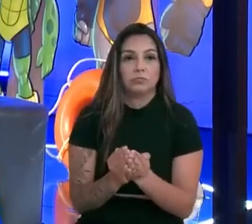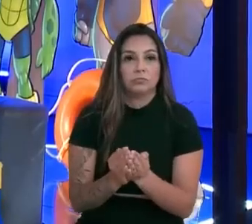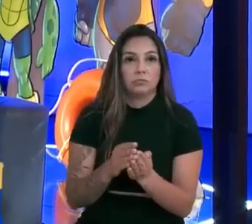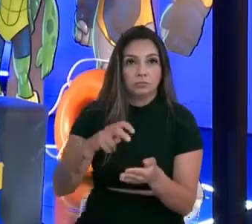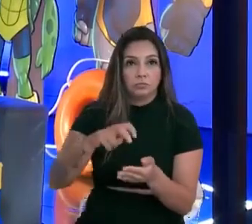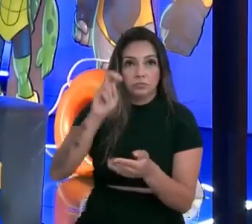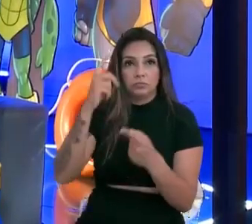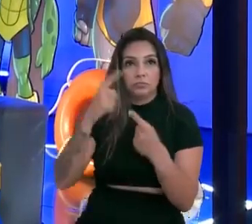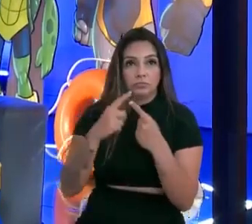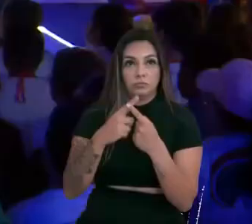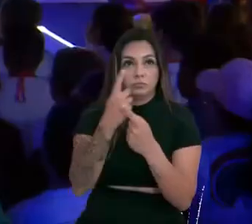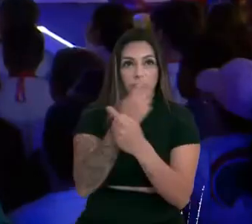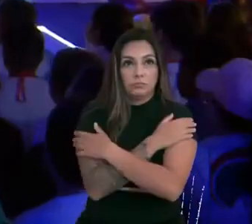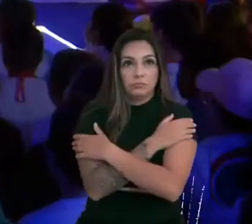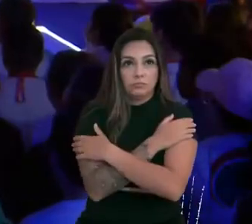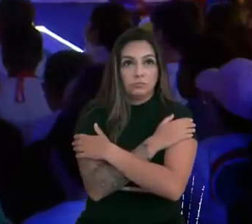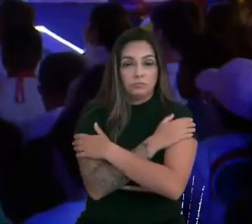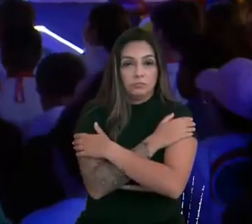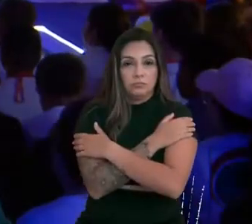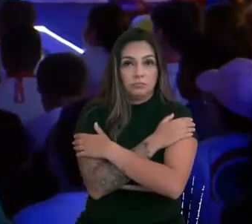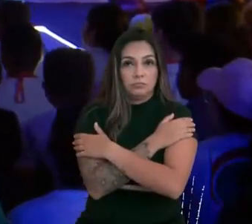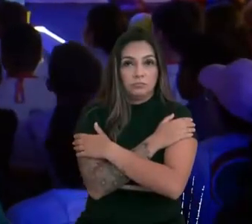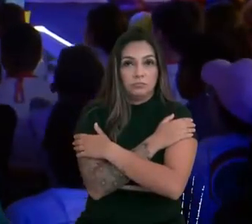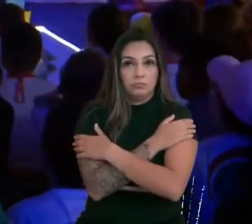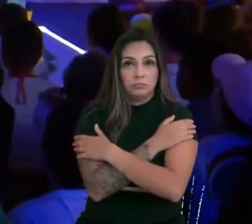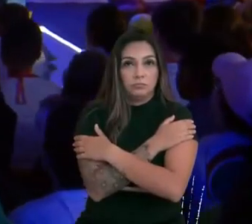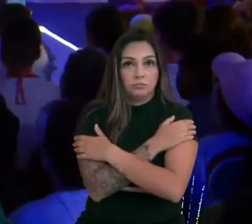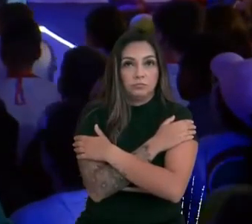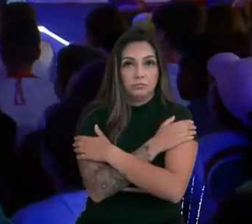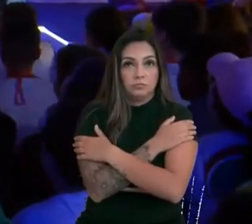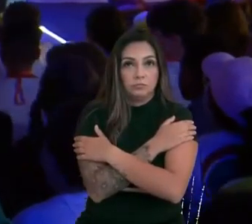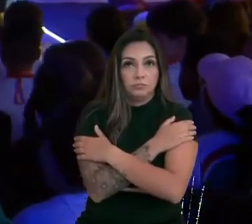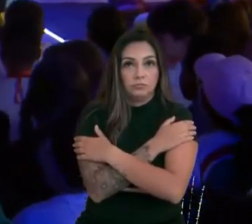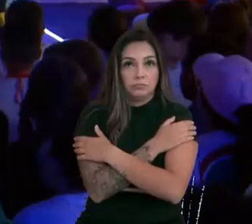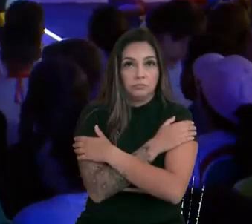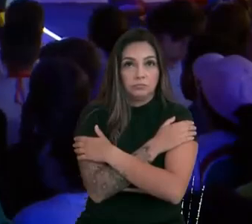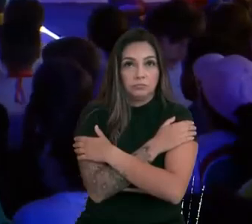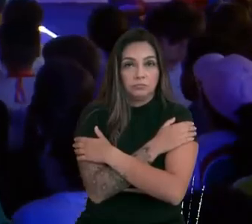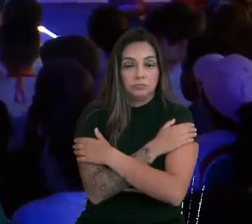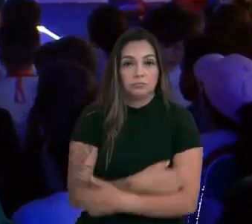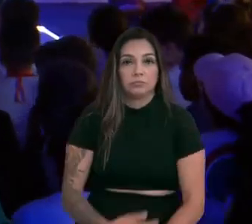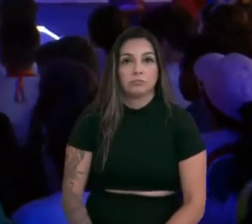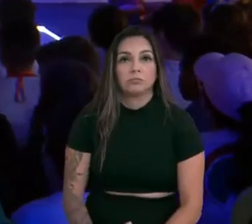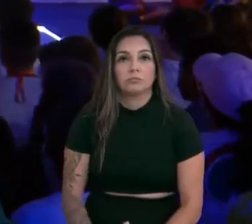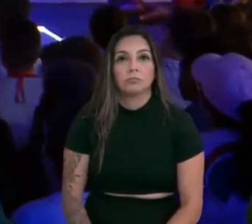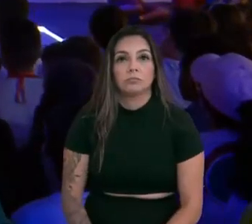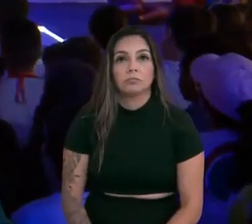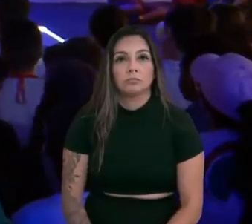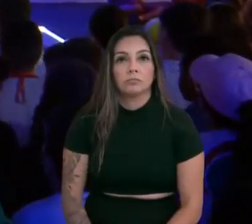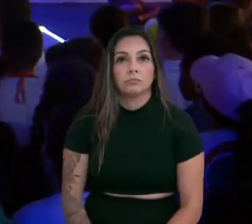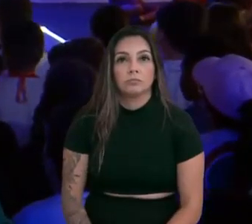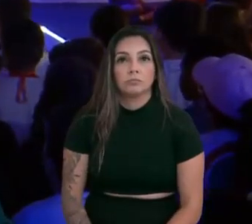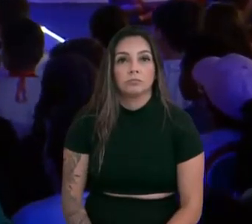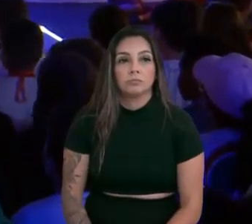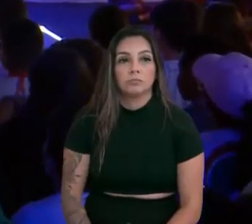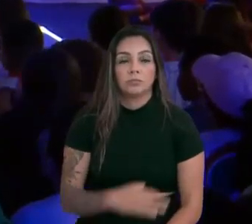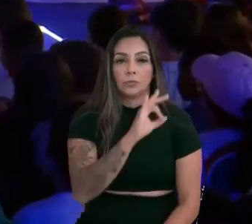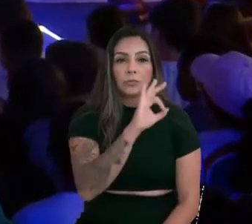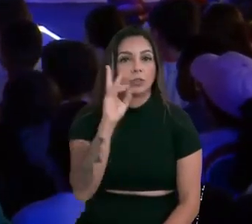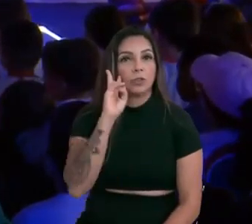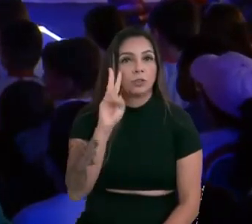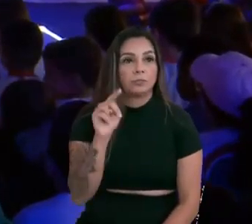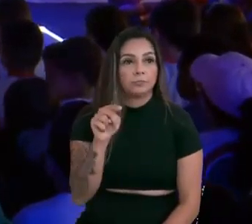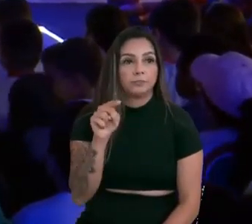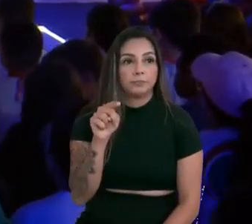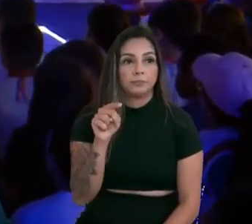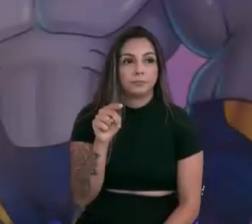Mas o braço assim também, tá certo? Tia Sandra! Então, legal! Ótimo, olha só!